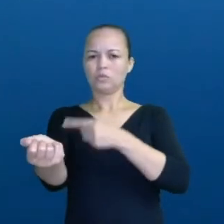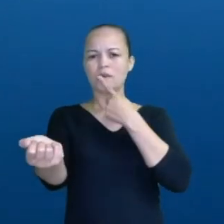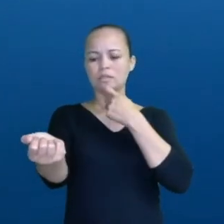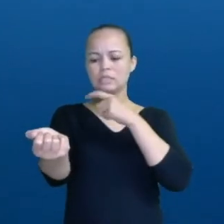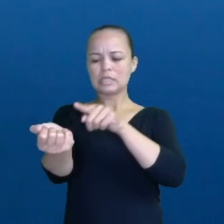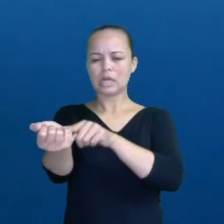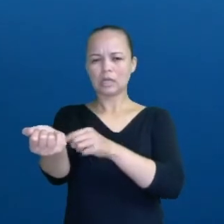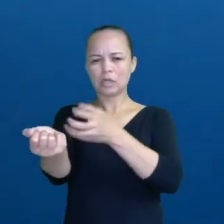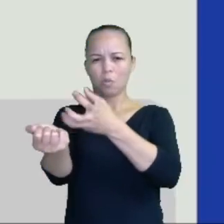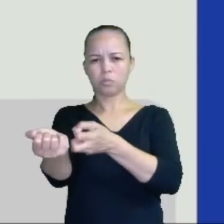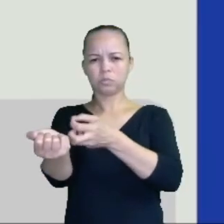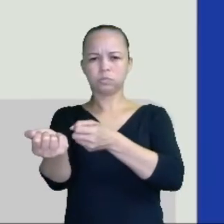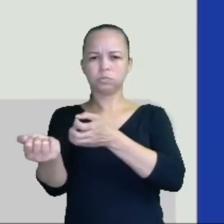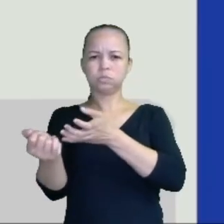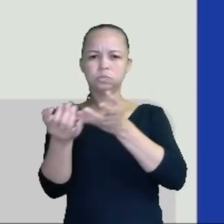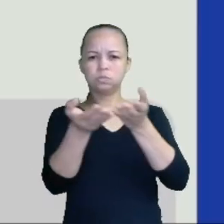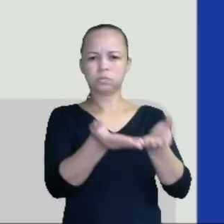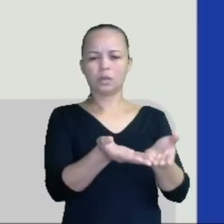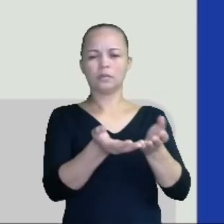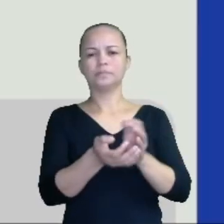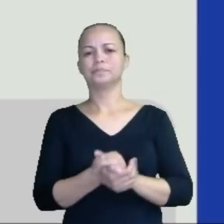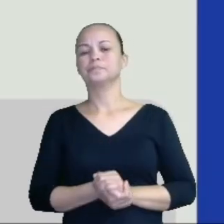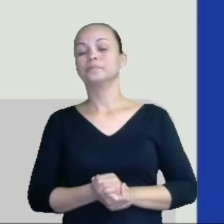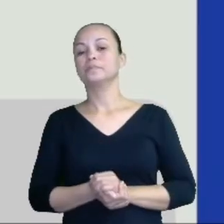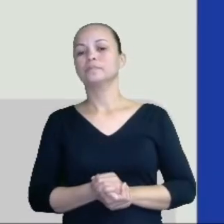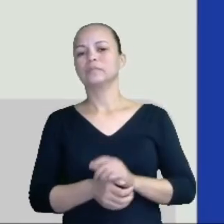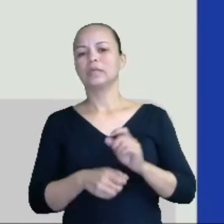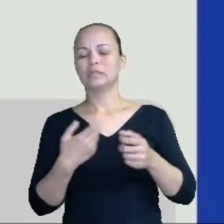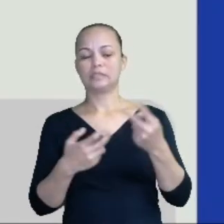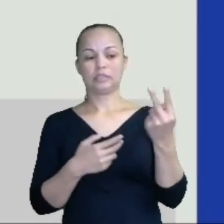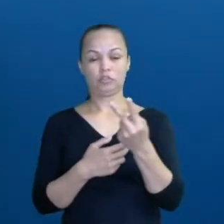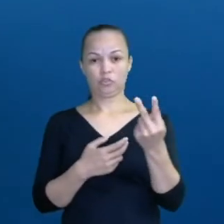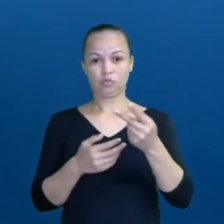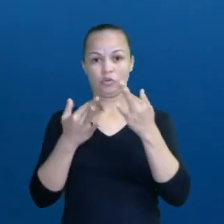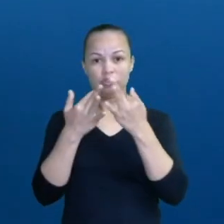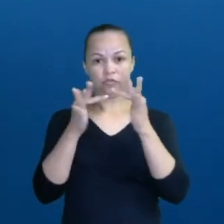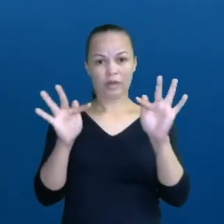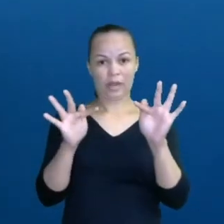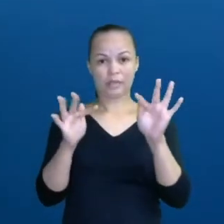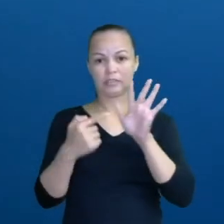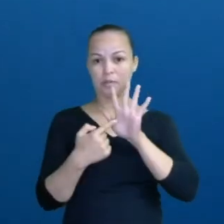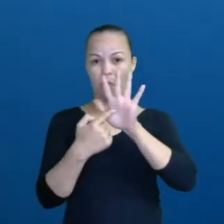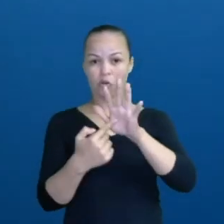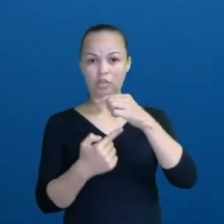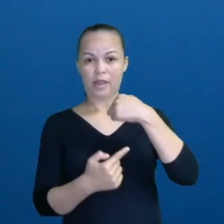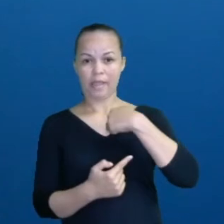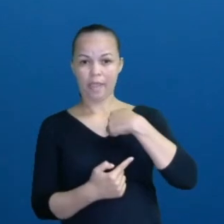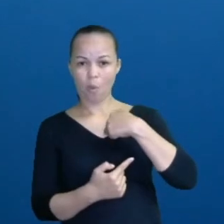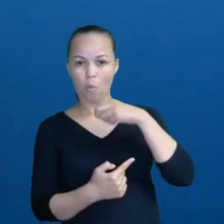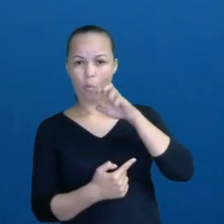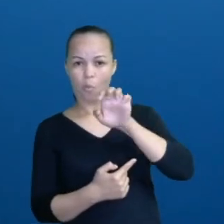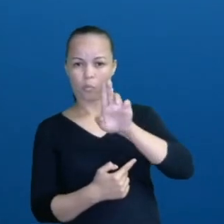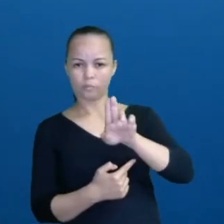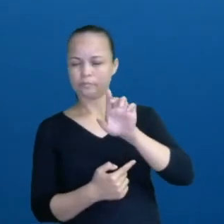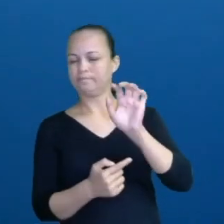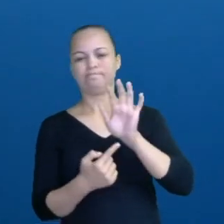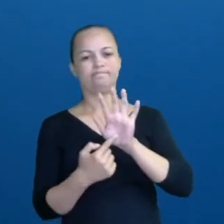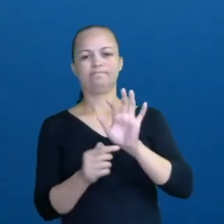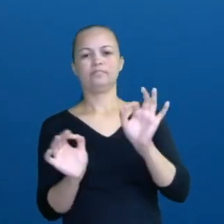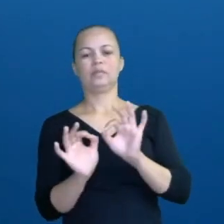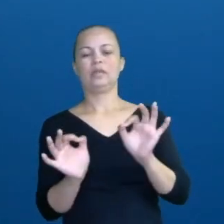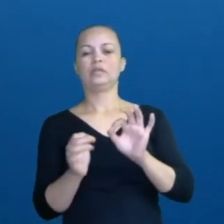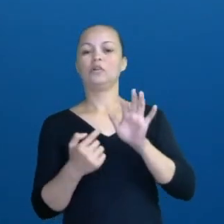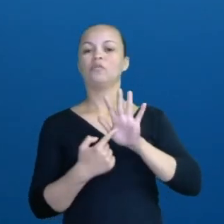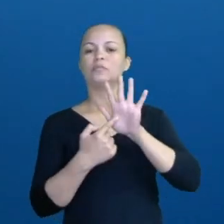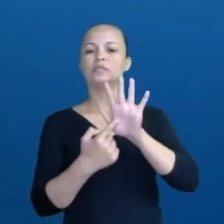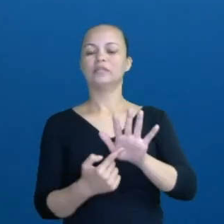vidas. Mas o pronome eu, nessas duas frases, não aparece escrito. Nós só conseguimos localizar e